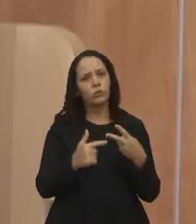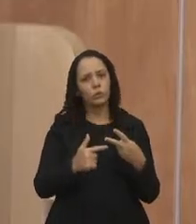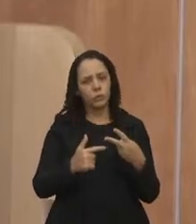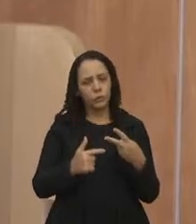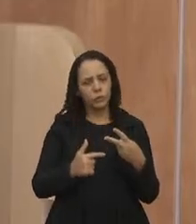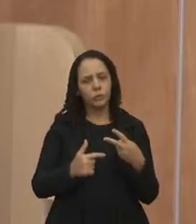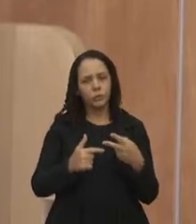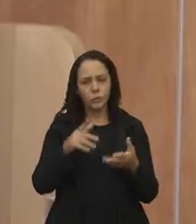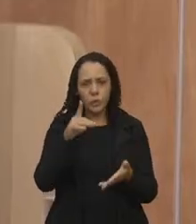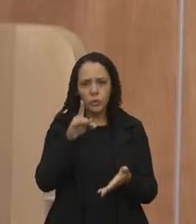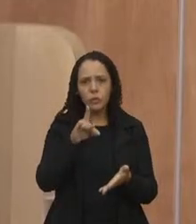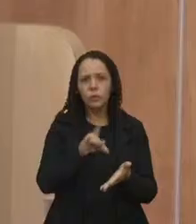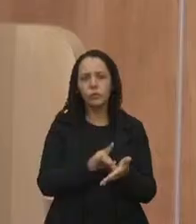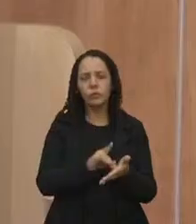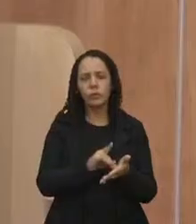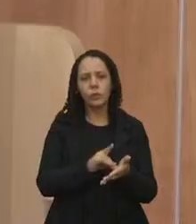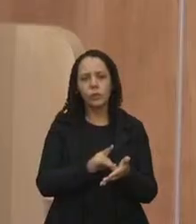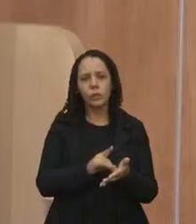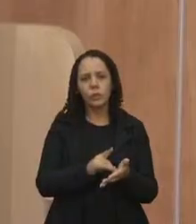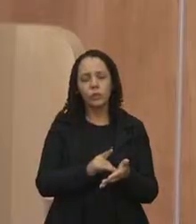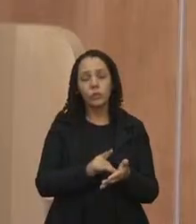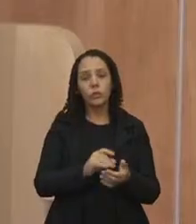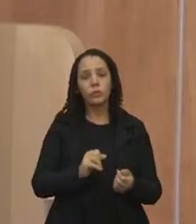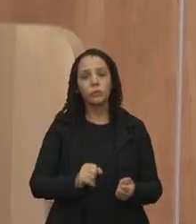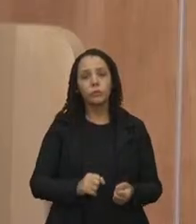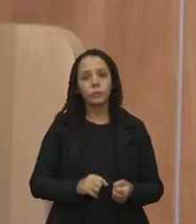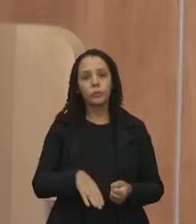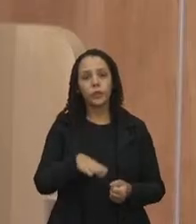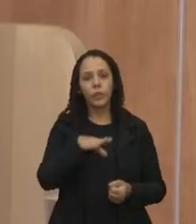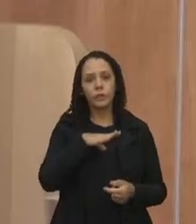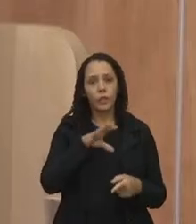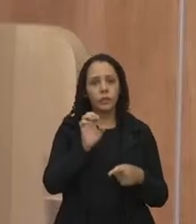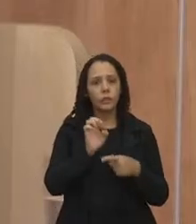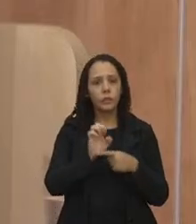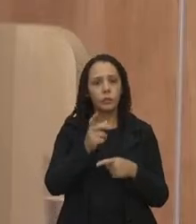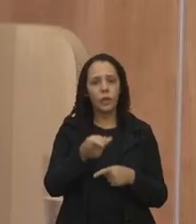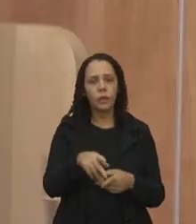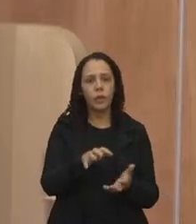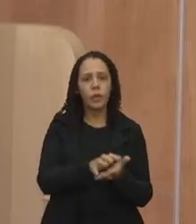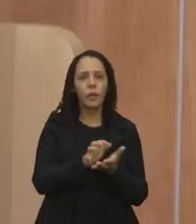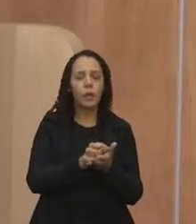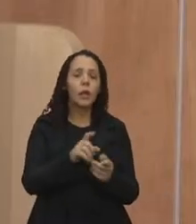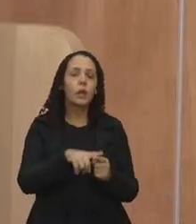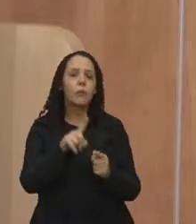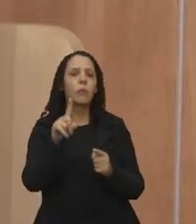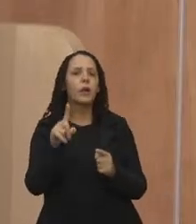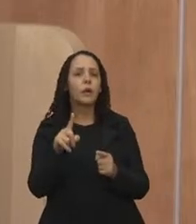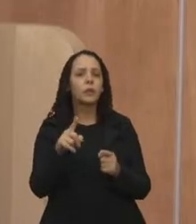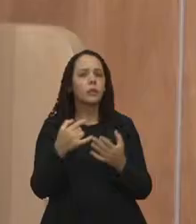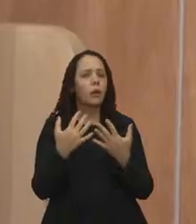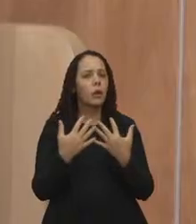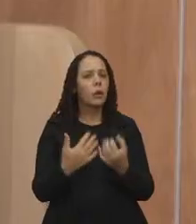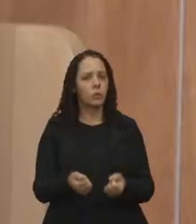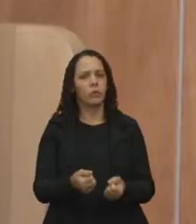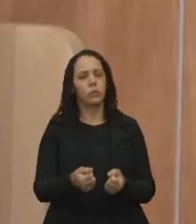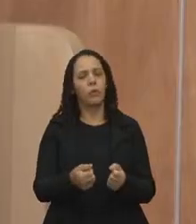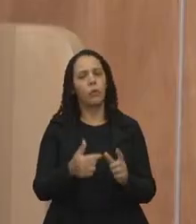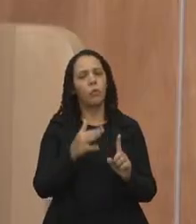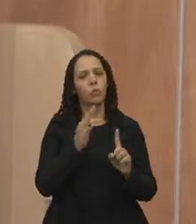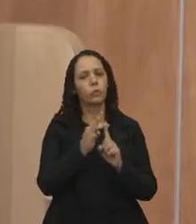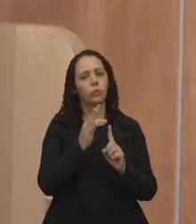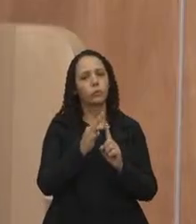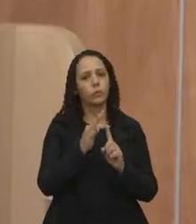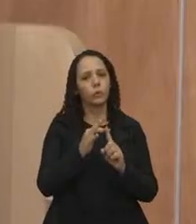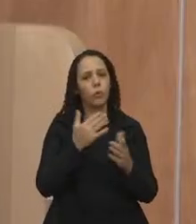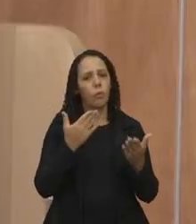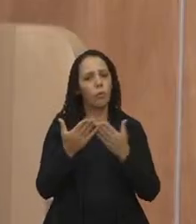porque realmente é a cidade do estado de São Paulo que mais acolheu um campus do Instituto Federal no estado